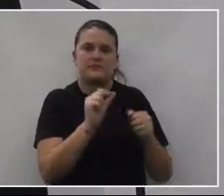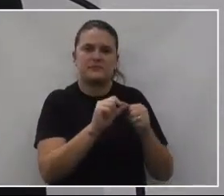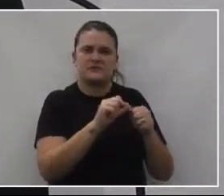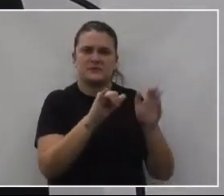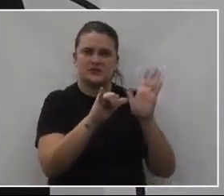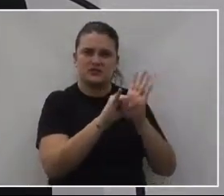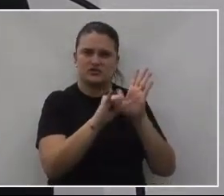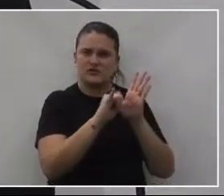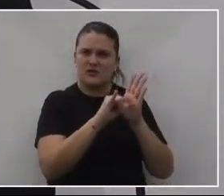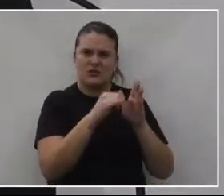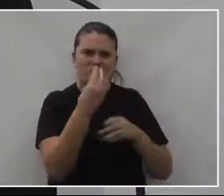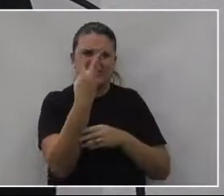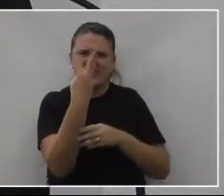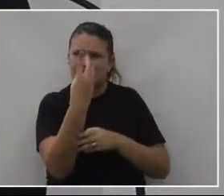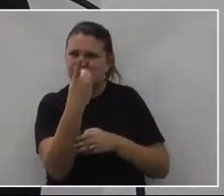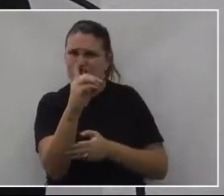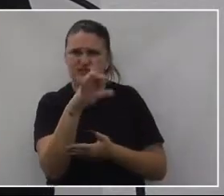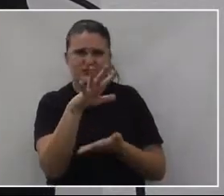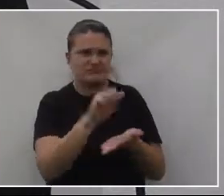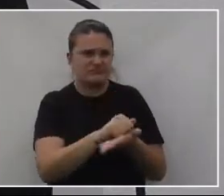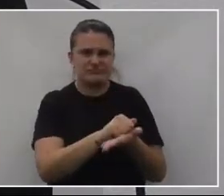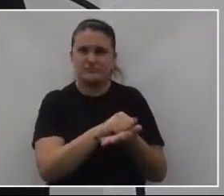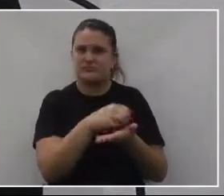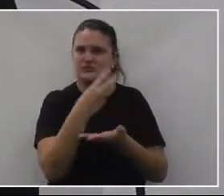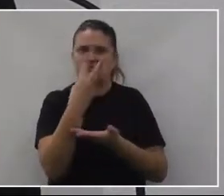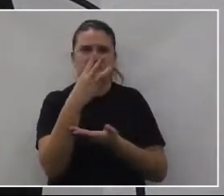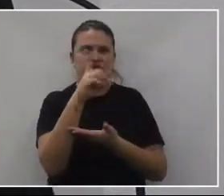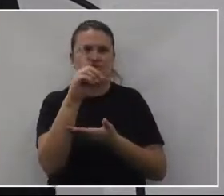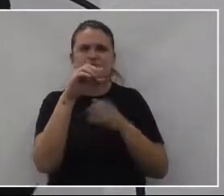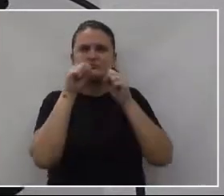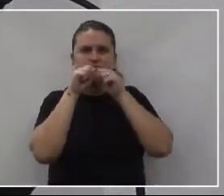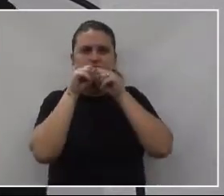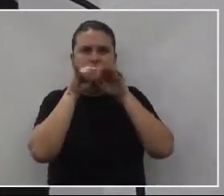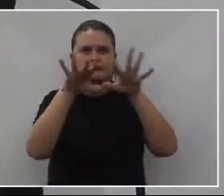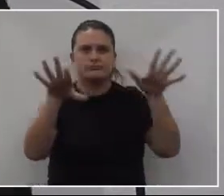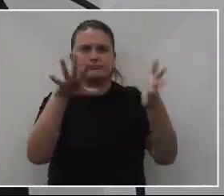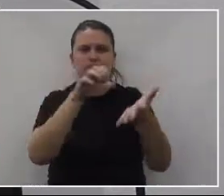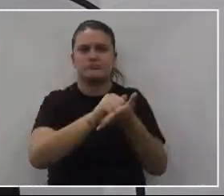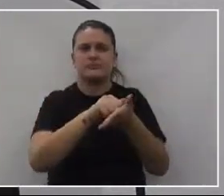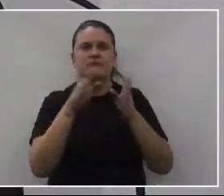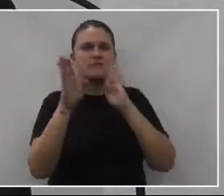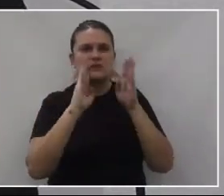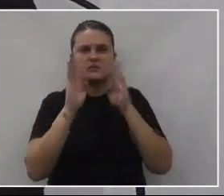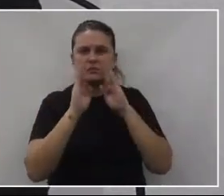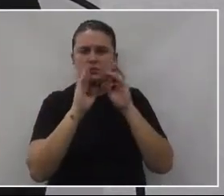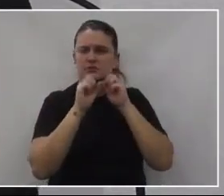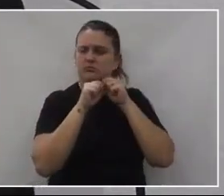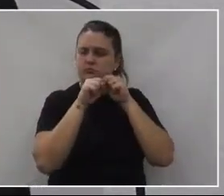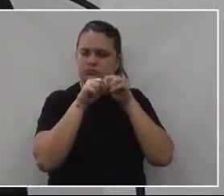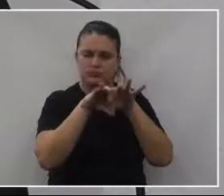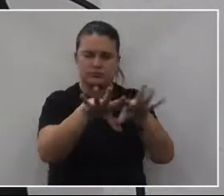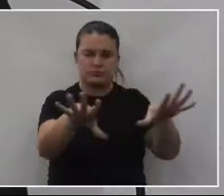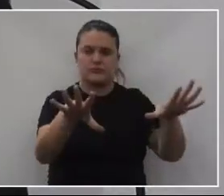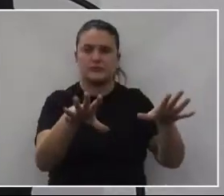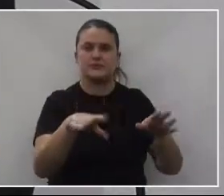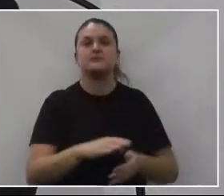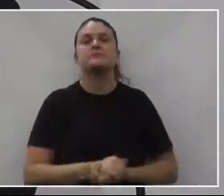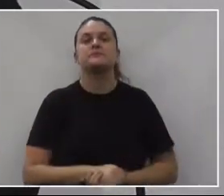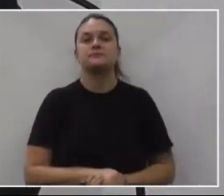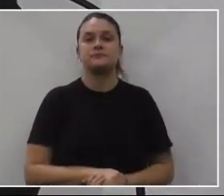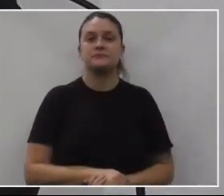com prazo curto, 3 dias de inscrição. Divulgamos, a imprensa nos ajudou, saiu no Facebook ali da Vara da Infância e Juventude, no Facebook do